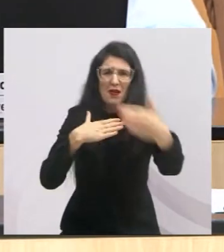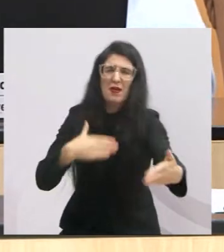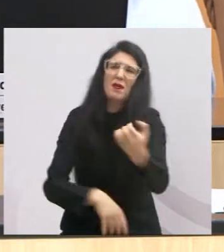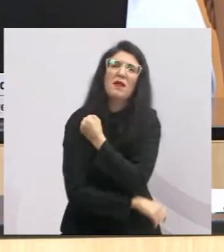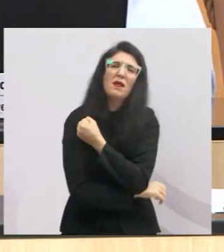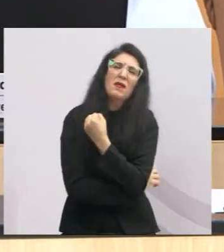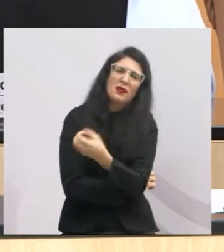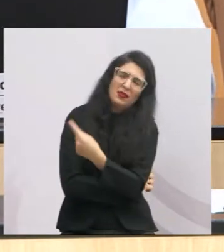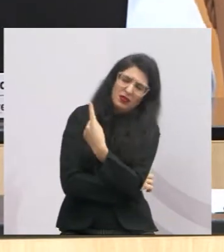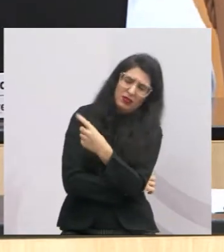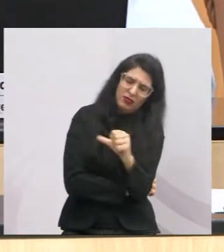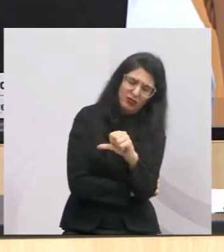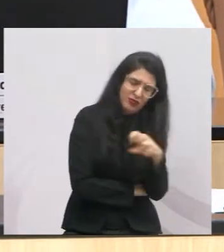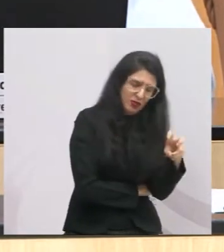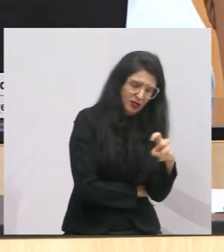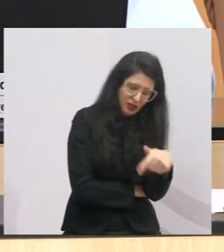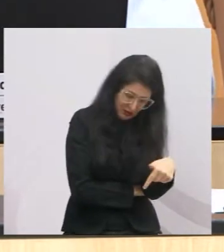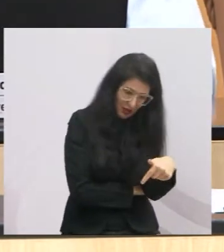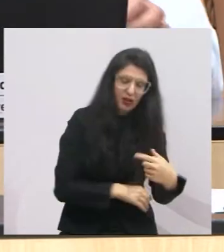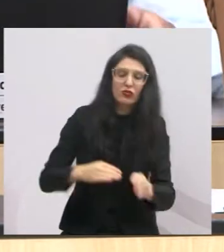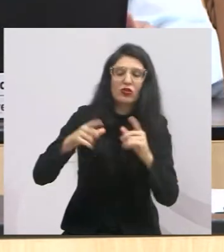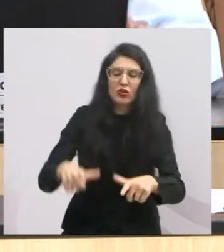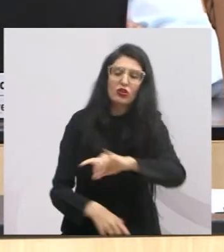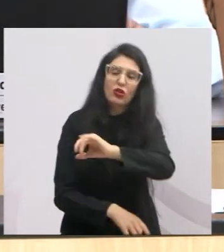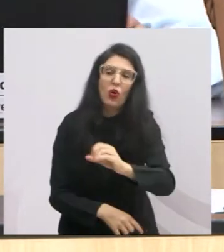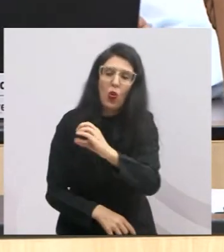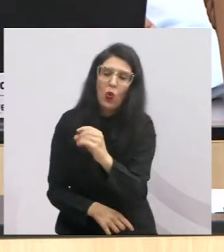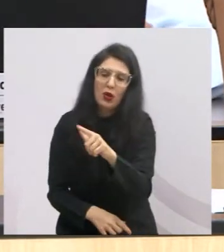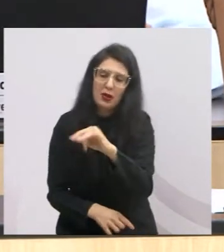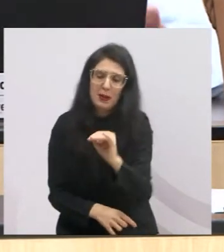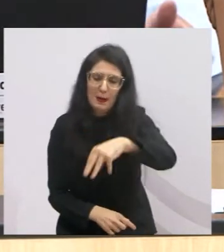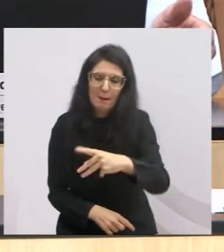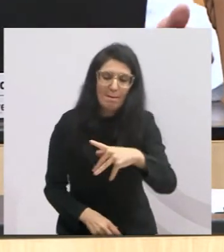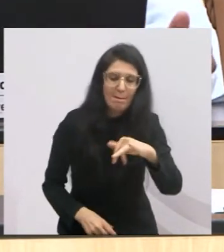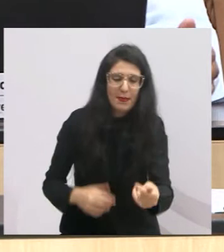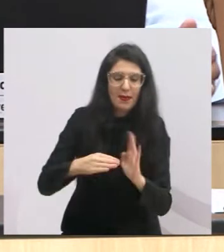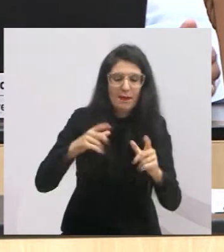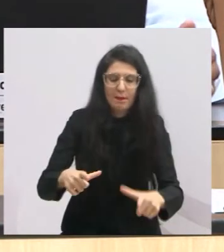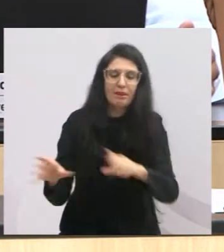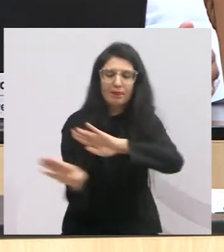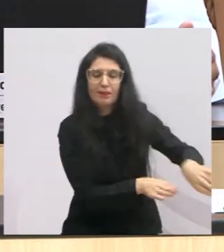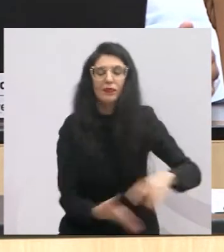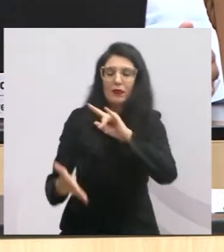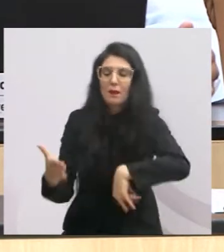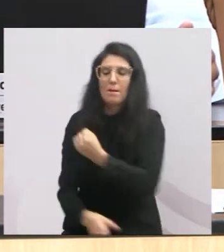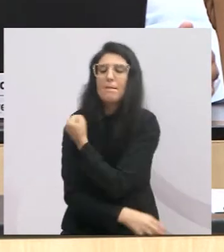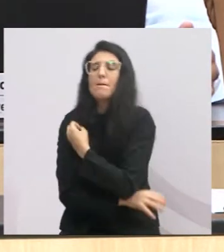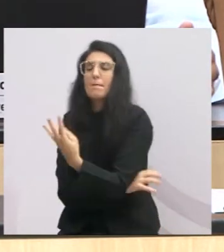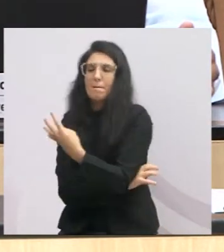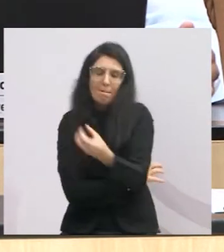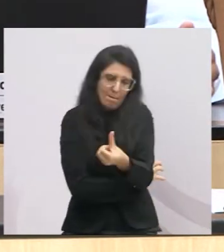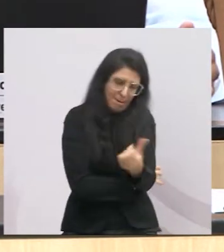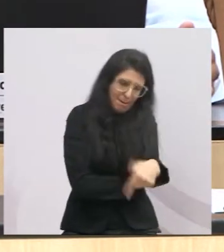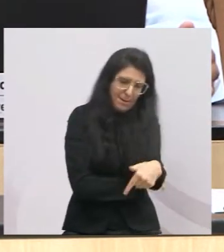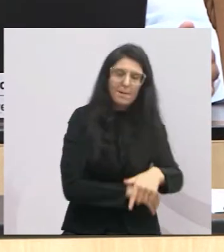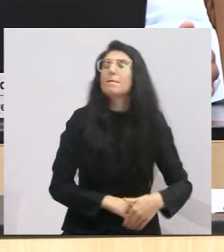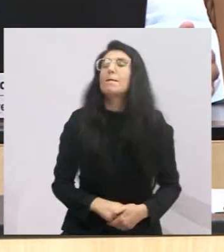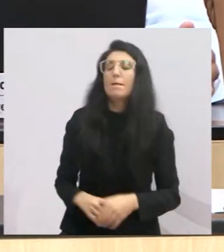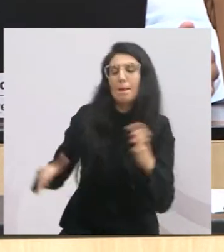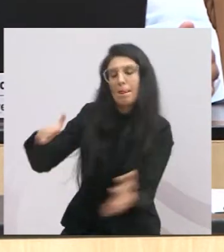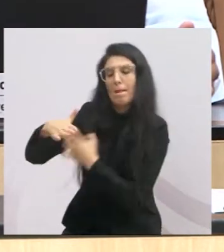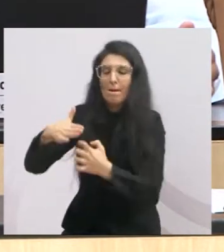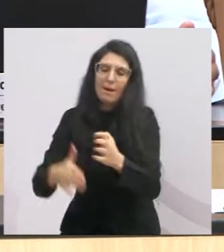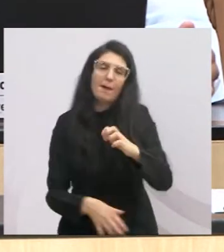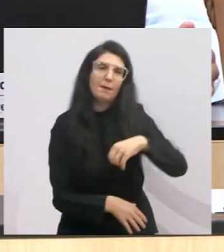nos céus, porque assim perseguiram os profetas que vieram antes de vós. Vós sois o sal